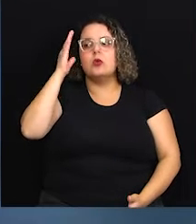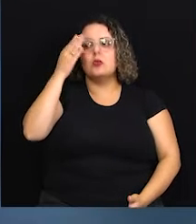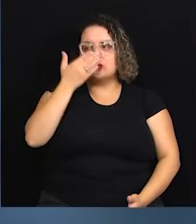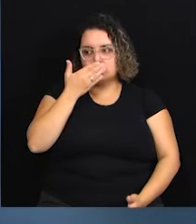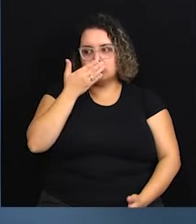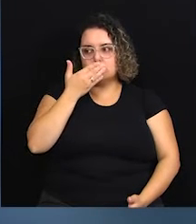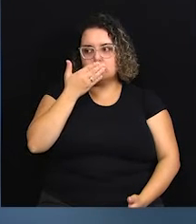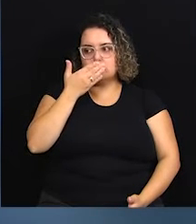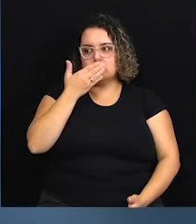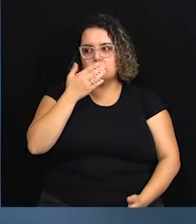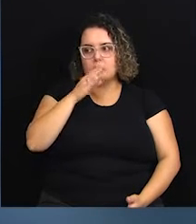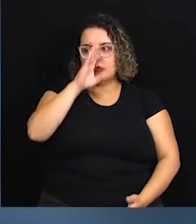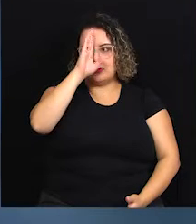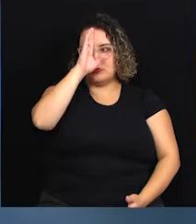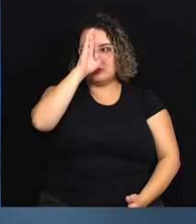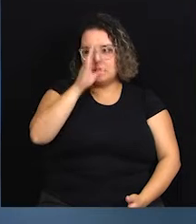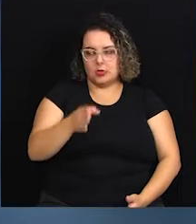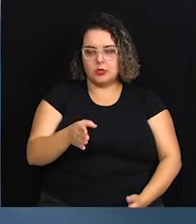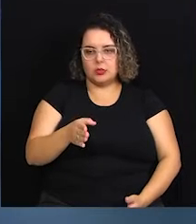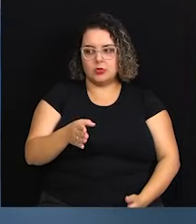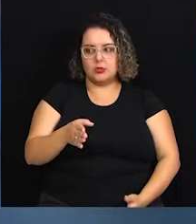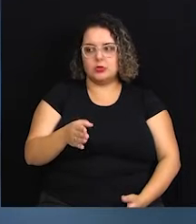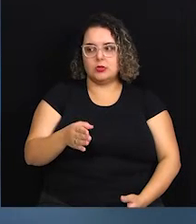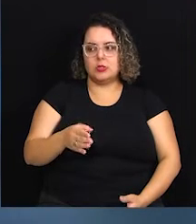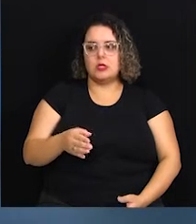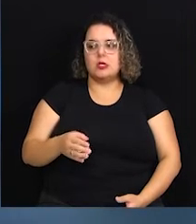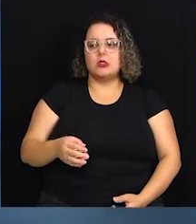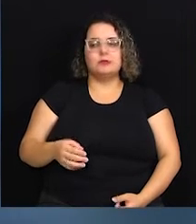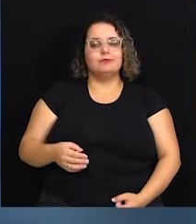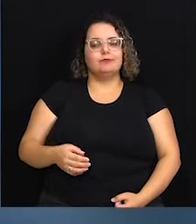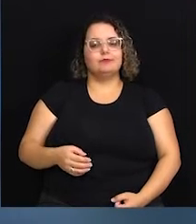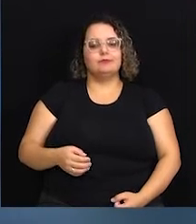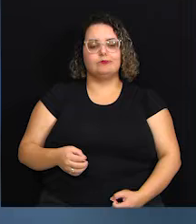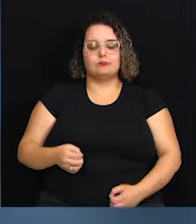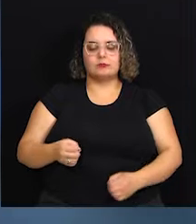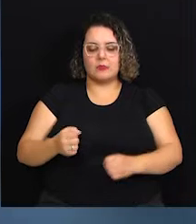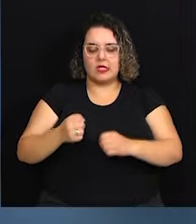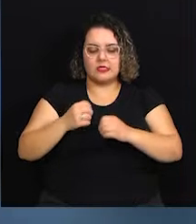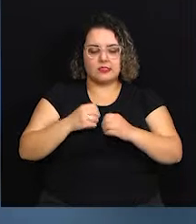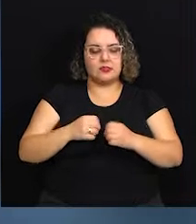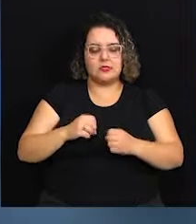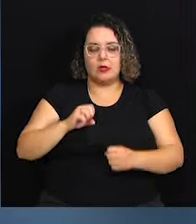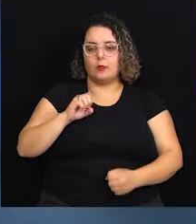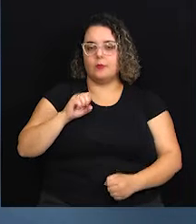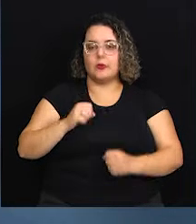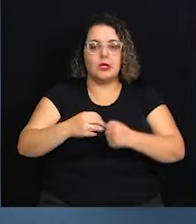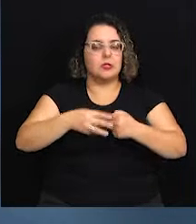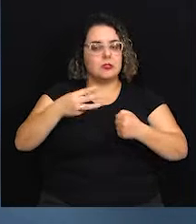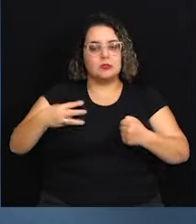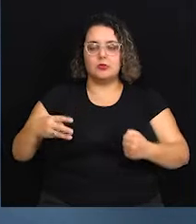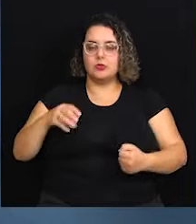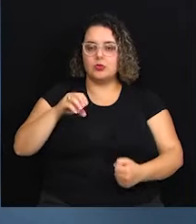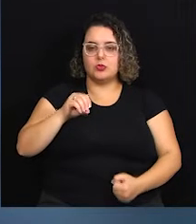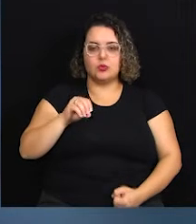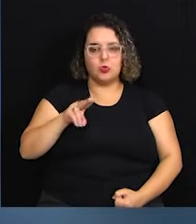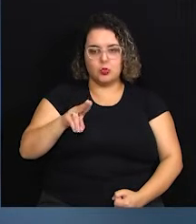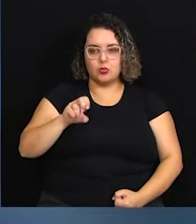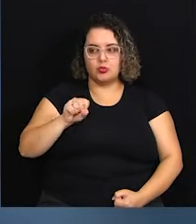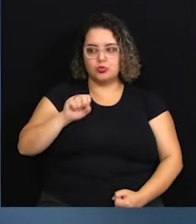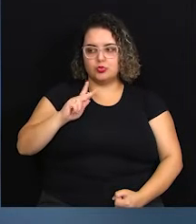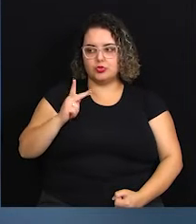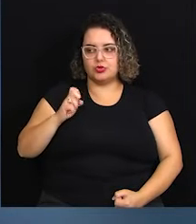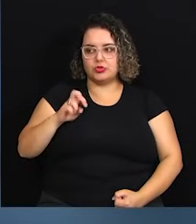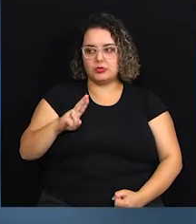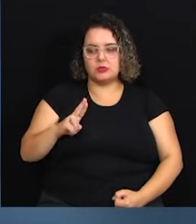surdo-cegueira, principalmente por síndrome de Usher. Então, normalmente, eles